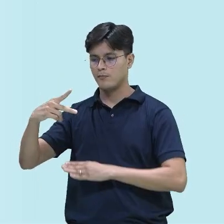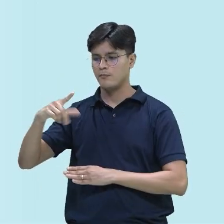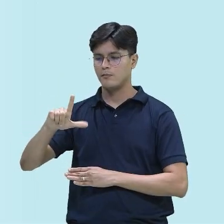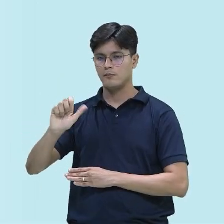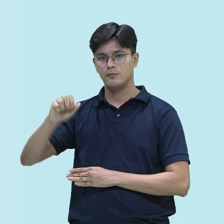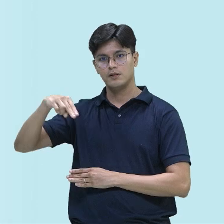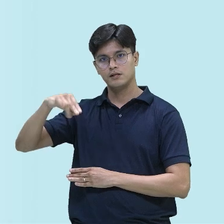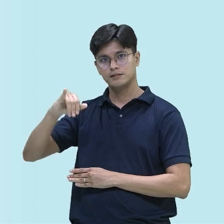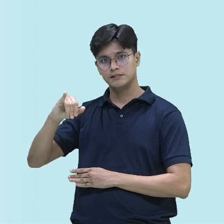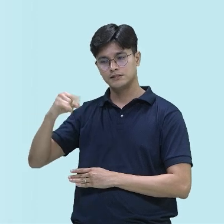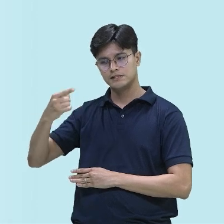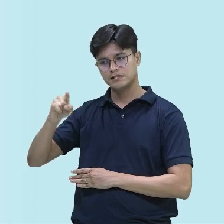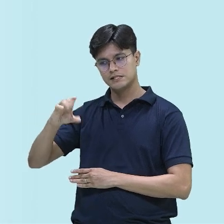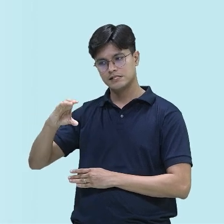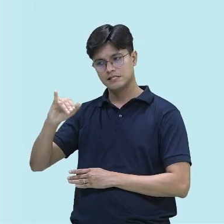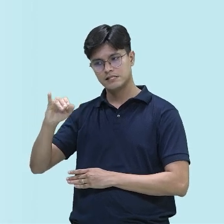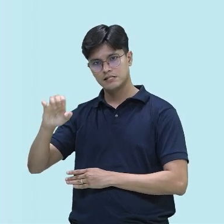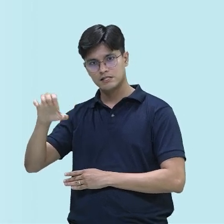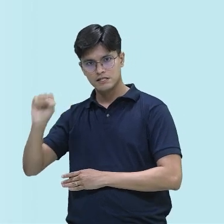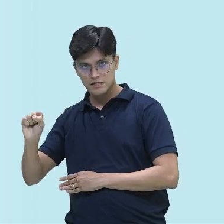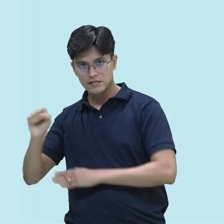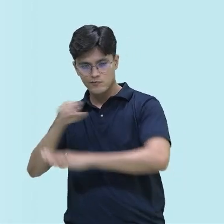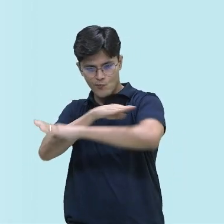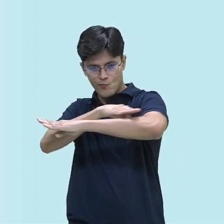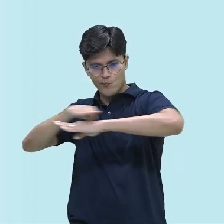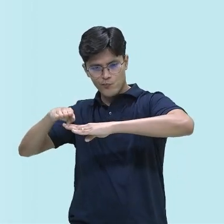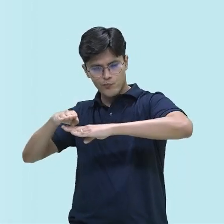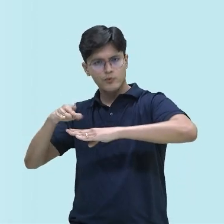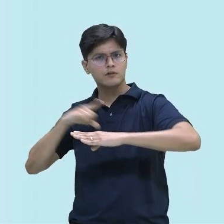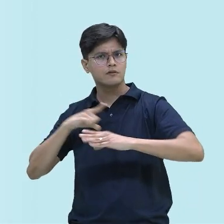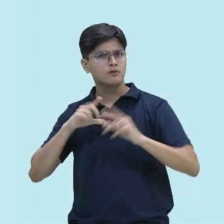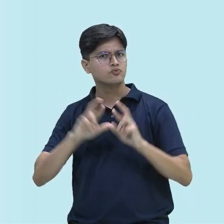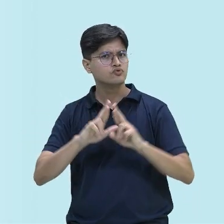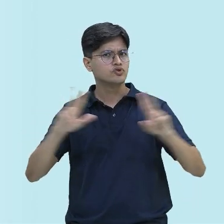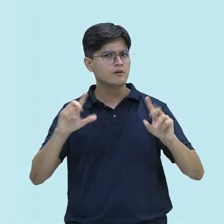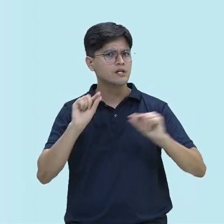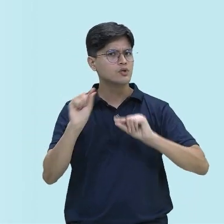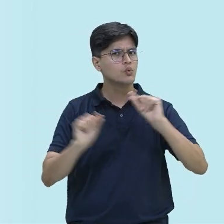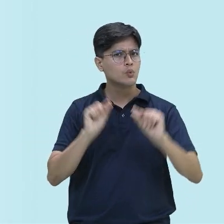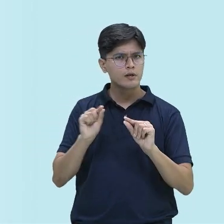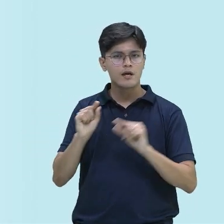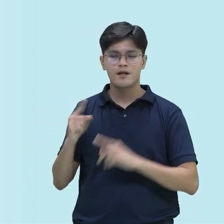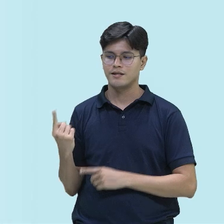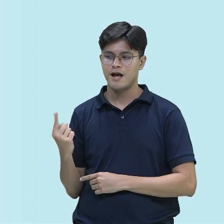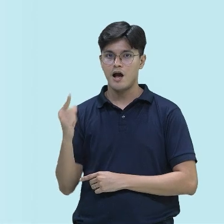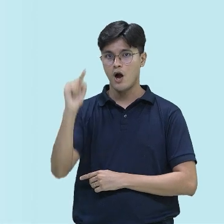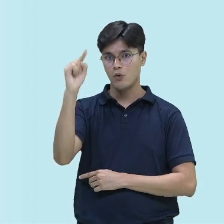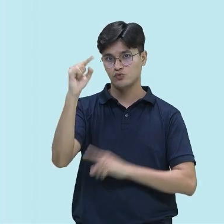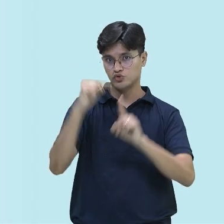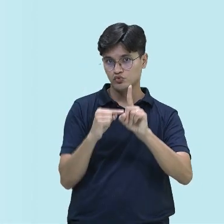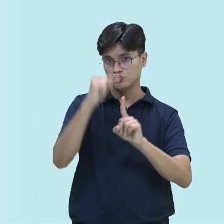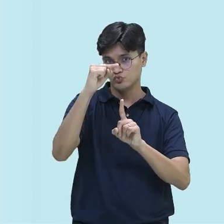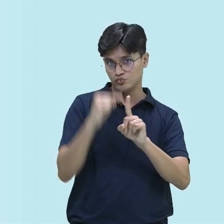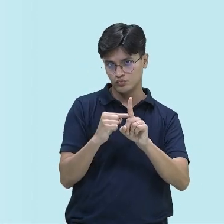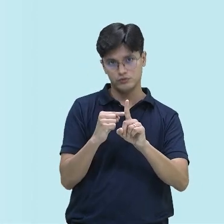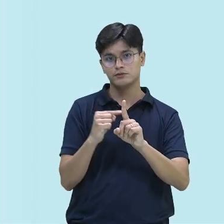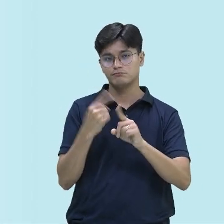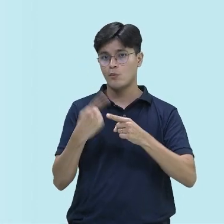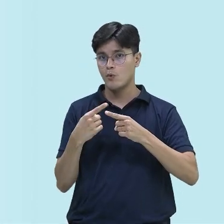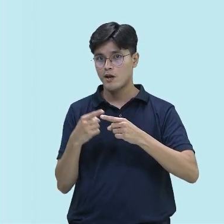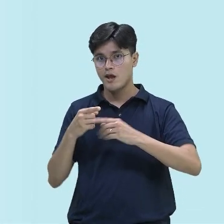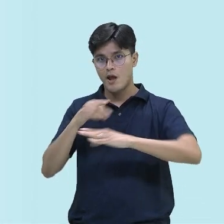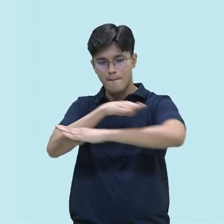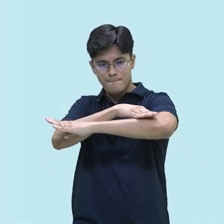concordam comigo que a montanha ela tem uma altitude diferente da planície, que está ali mais próximo do nível do